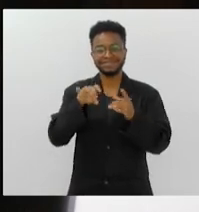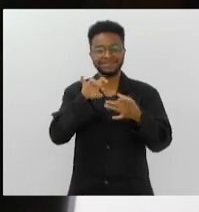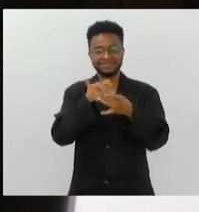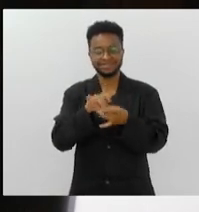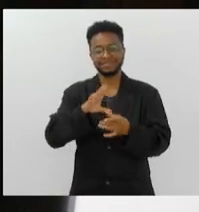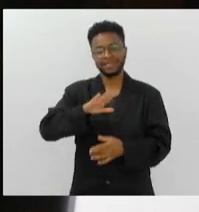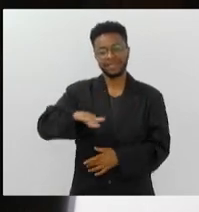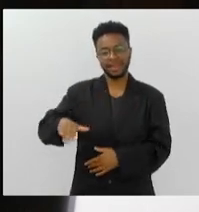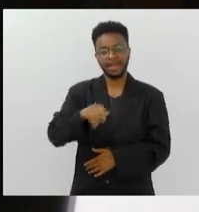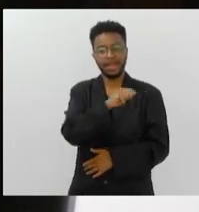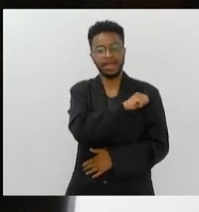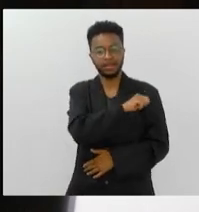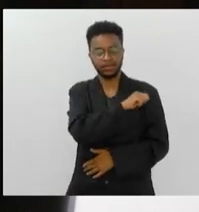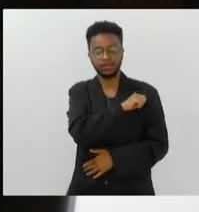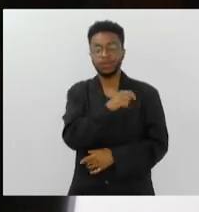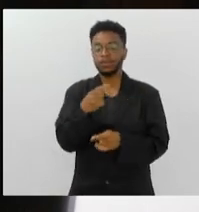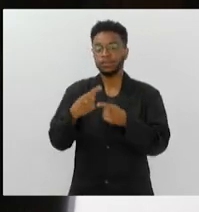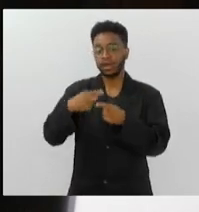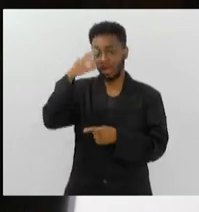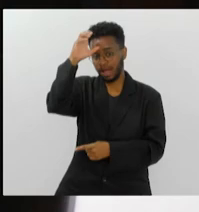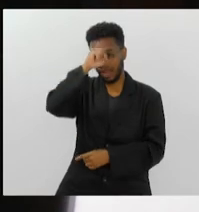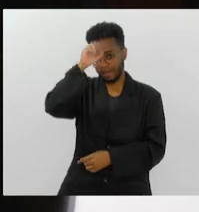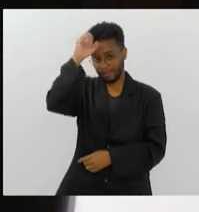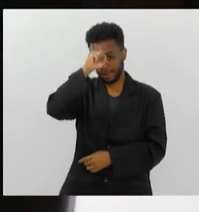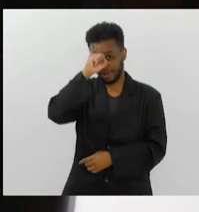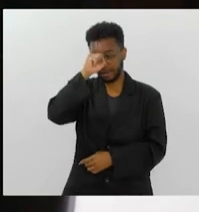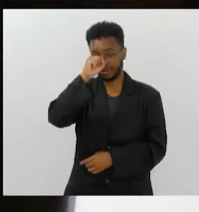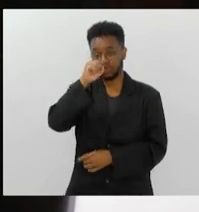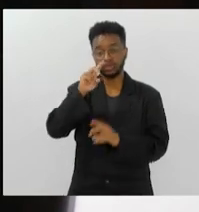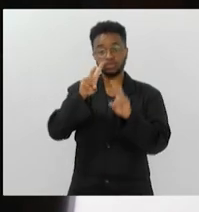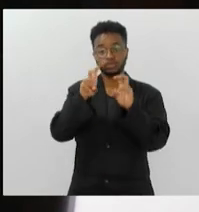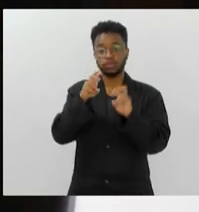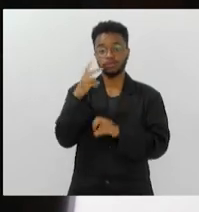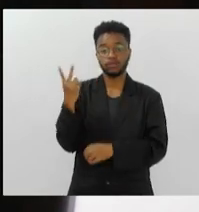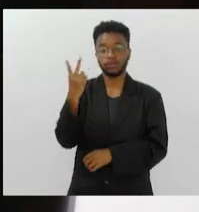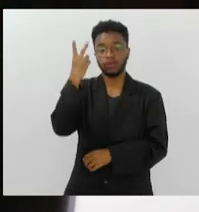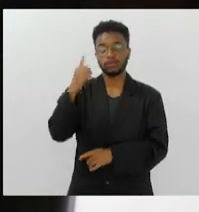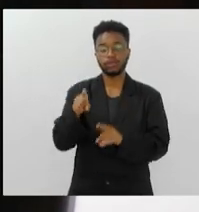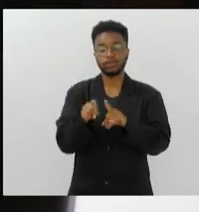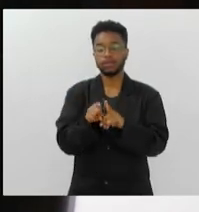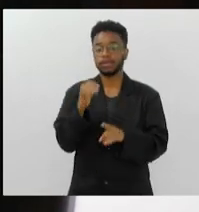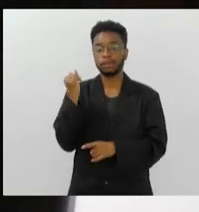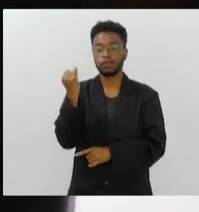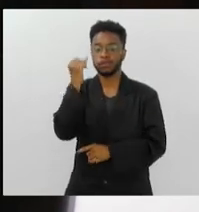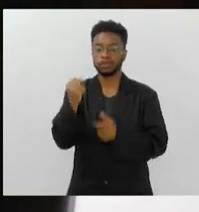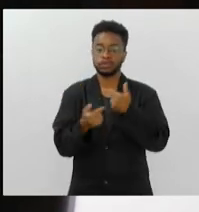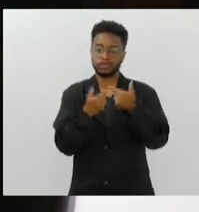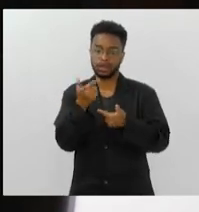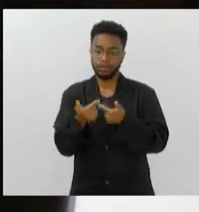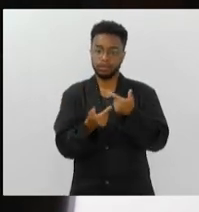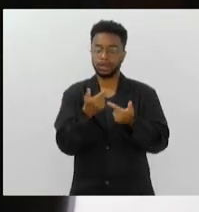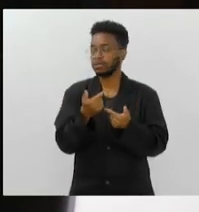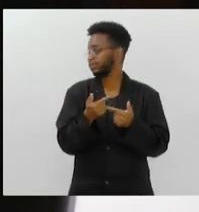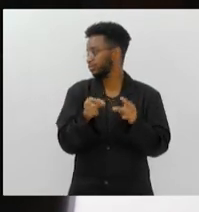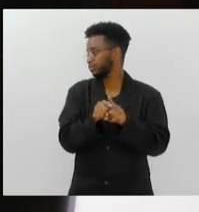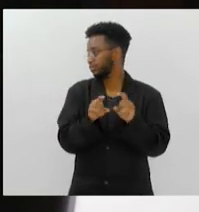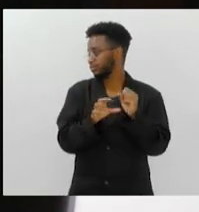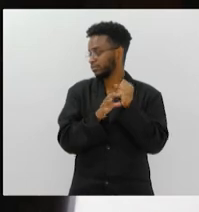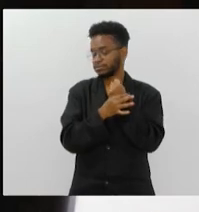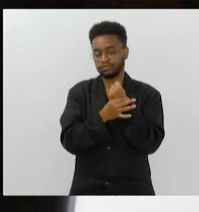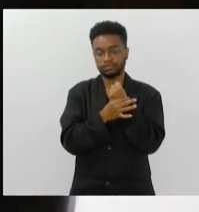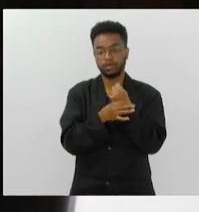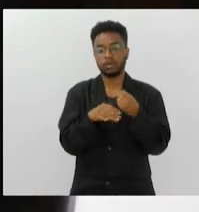dos estudantes, que aprendem o valor, a importância do trabalho e do trabalho seguro.